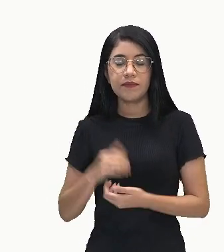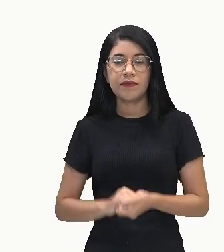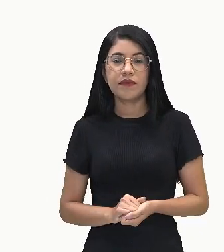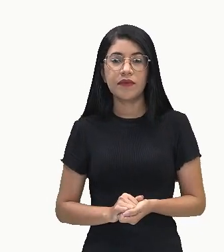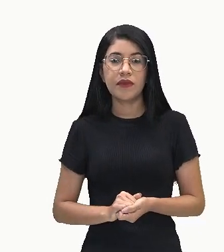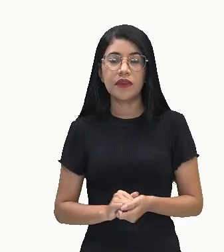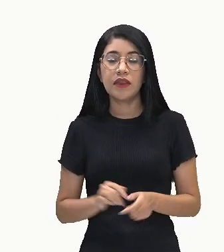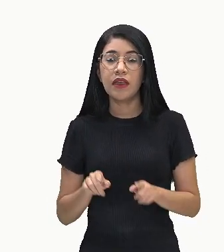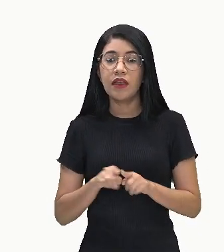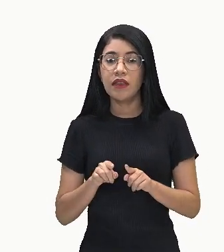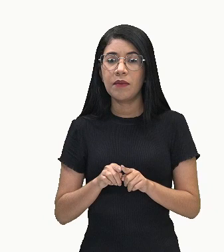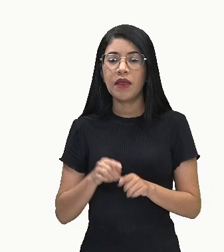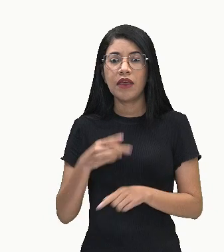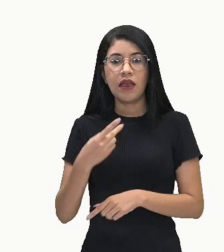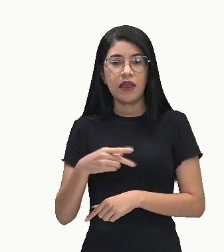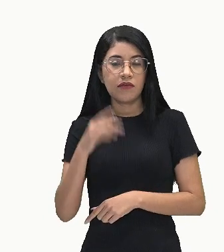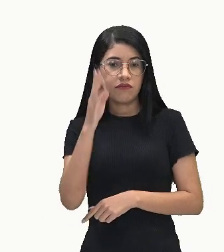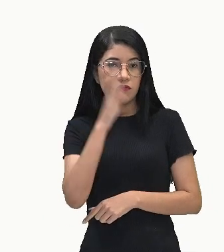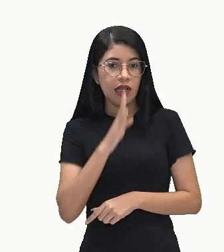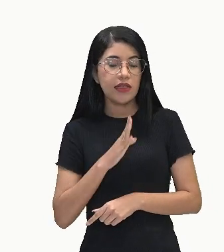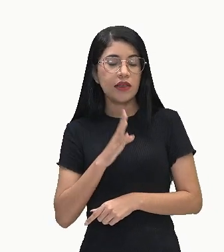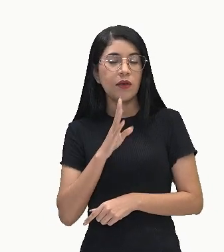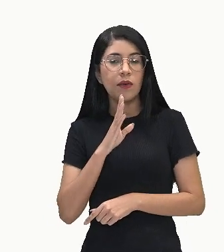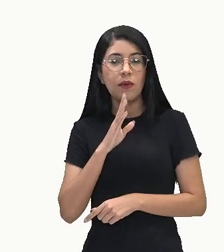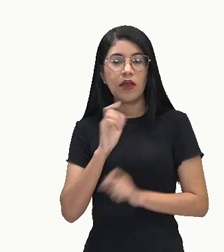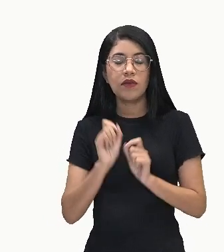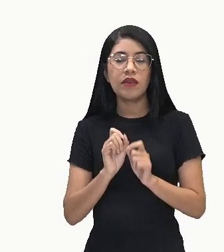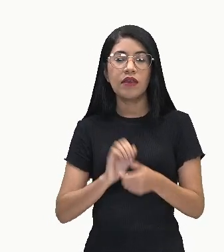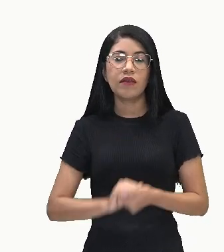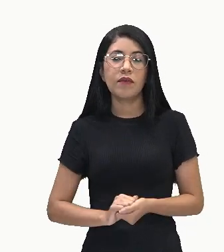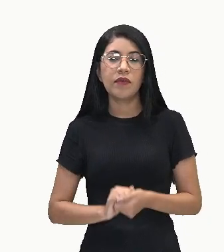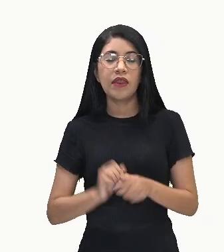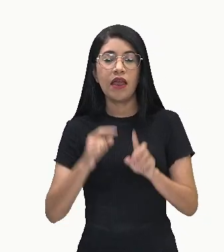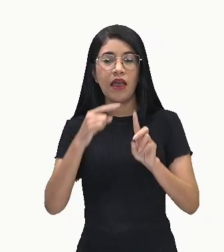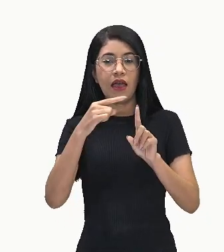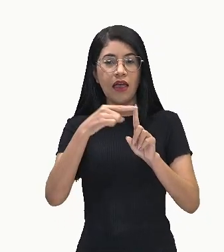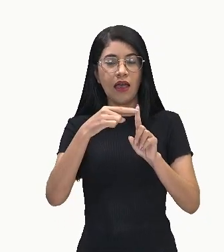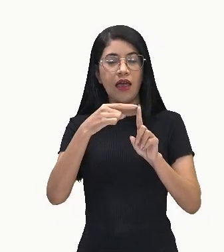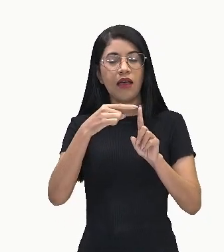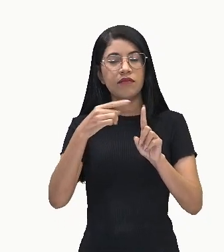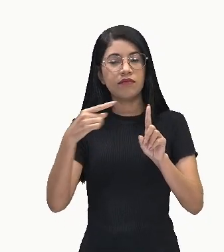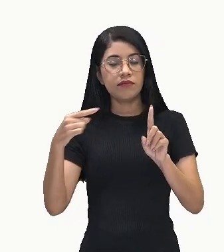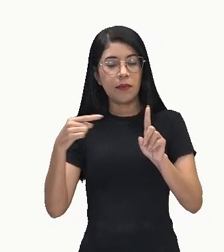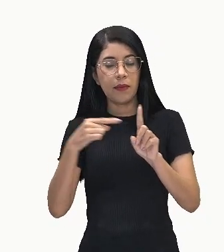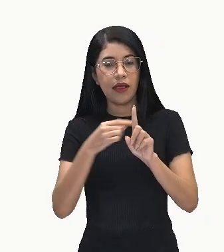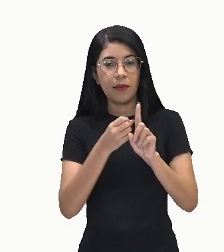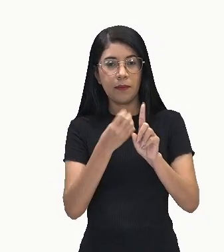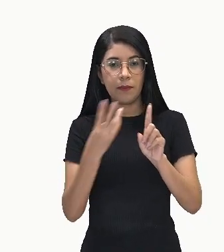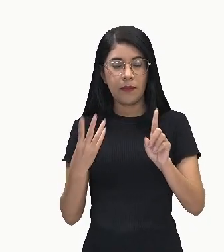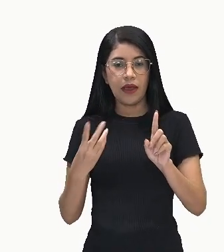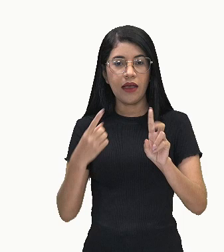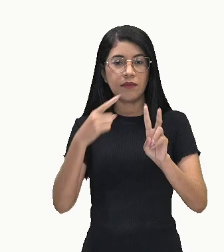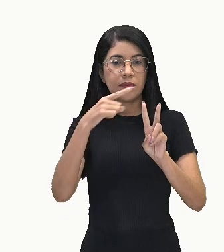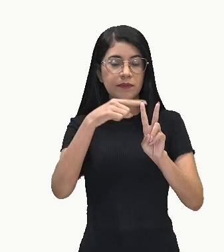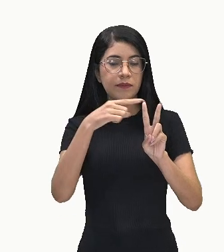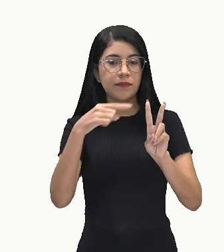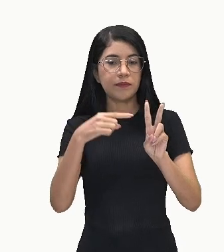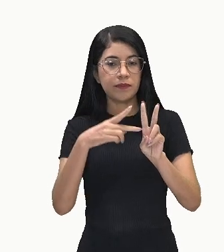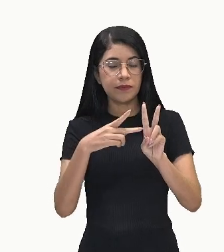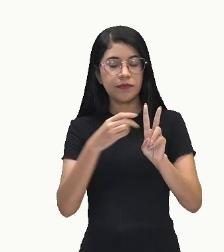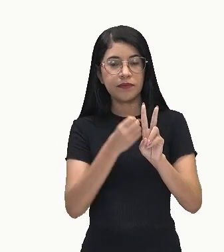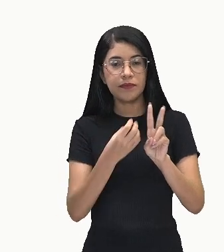que aqui no Brasil também é conhecida como fórmula de Bhaskara, que é dada pela expressão